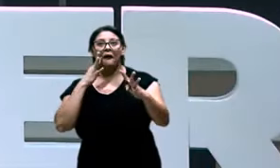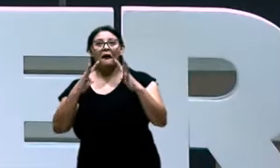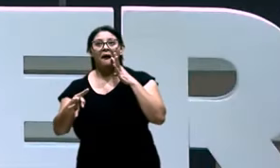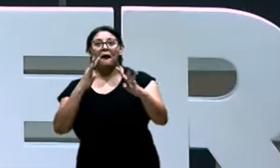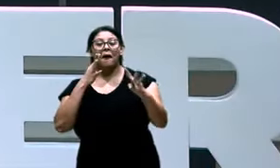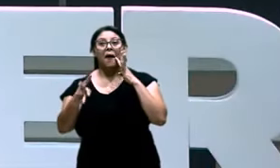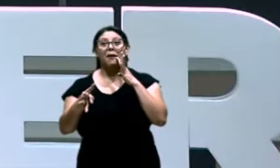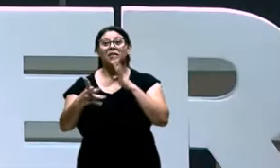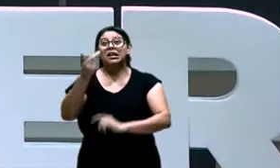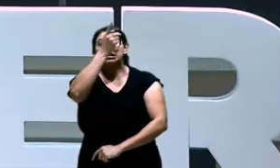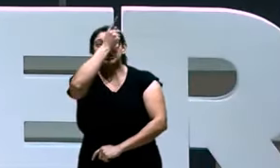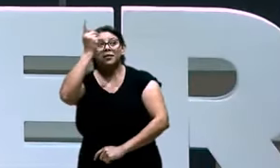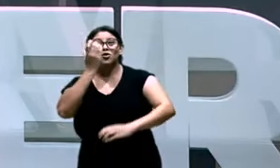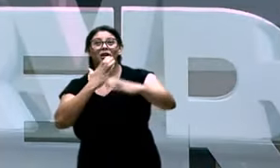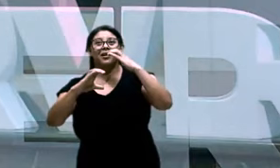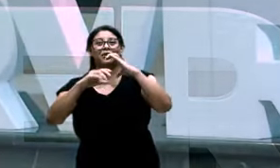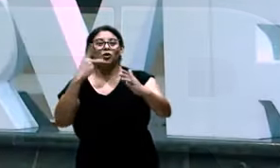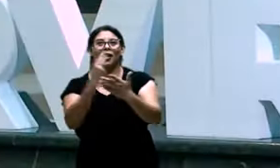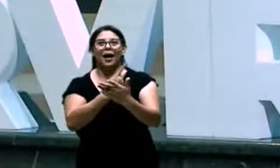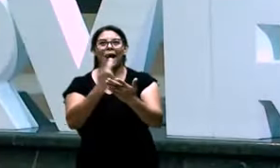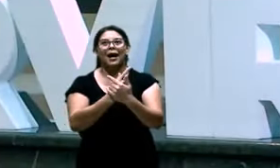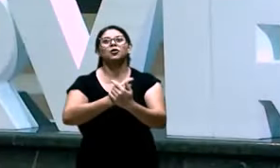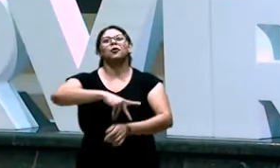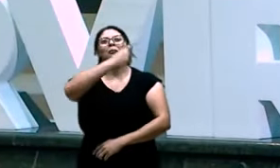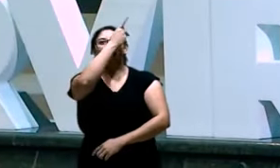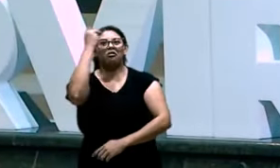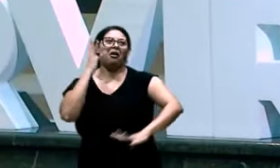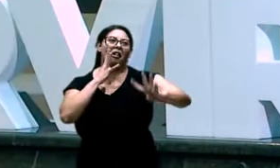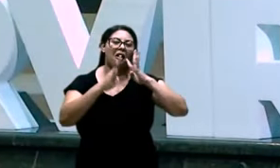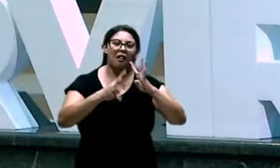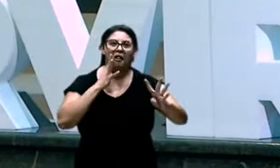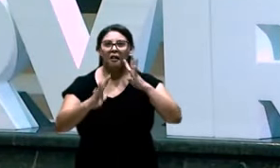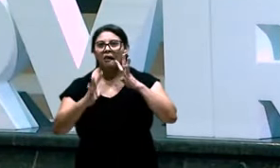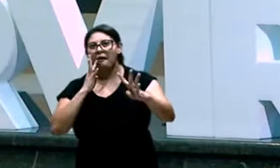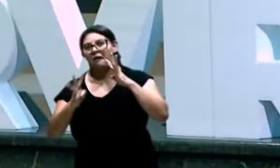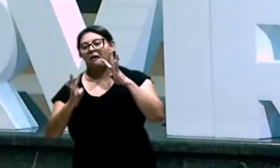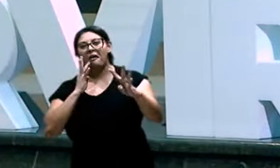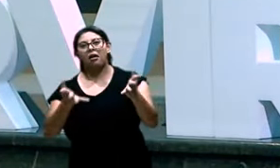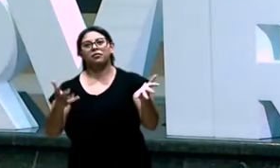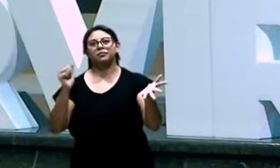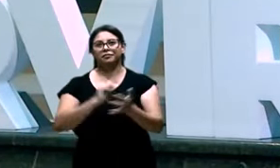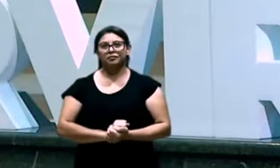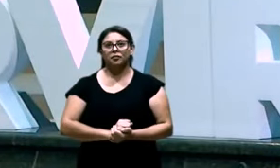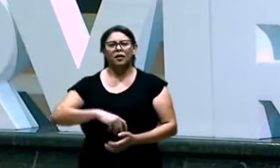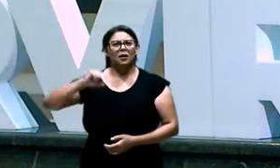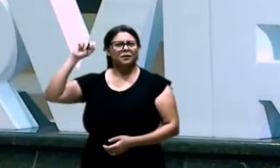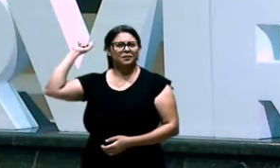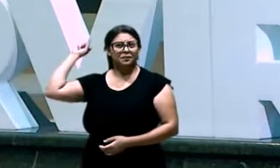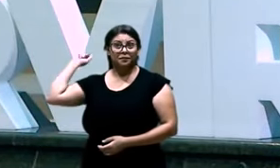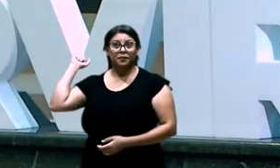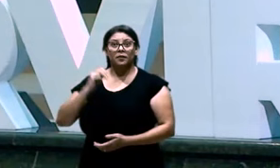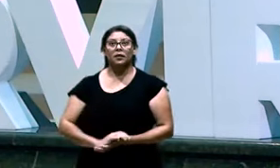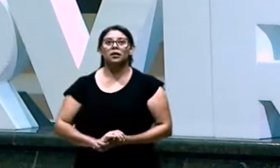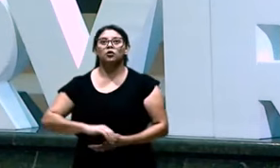desafinou um pouquinho, alguém comenta. Esses tempos atrás, um jovem fez uma postagem nas redes sociais, palavras do